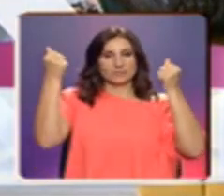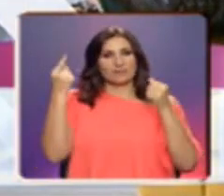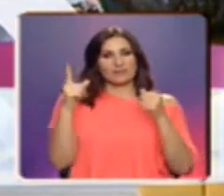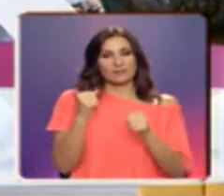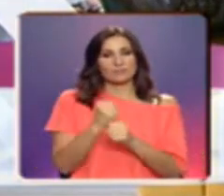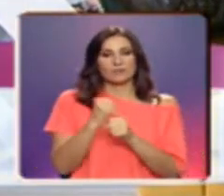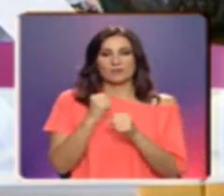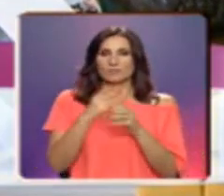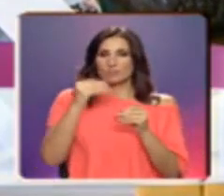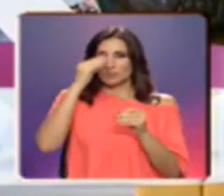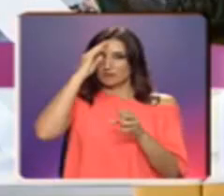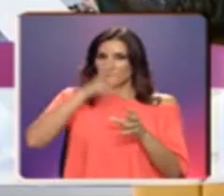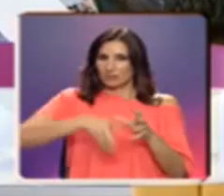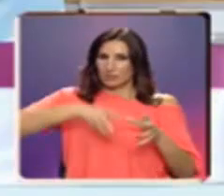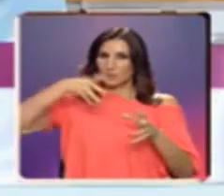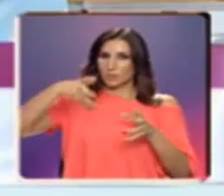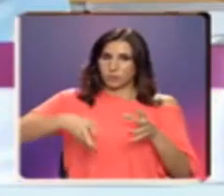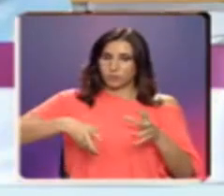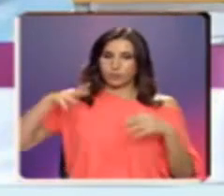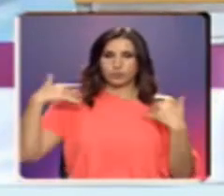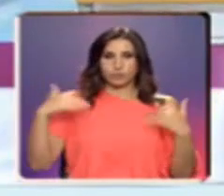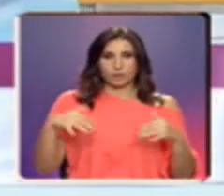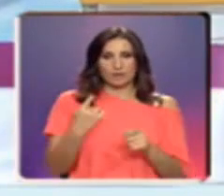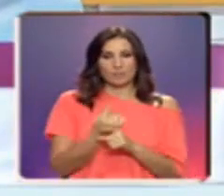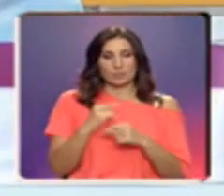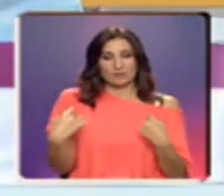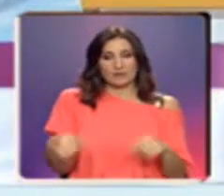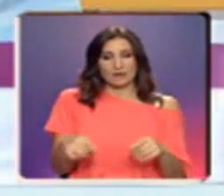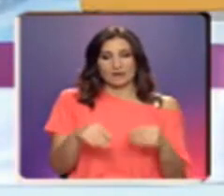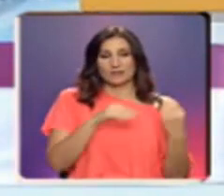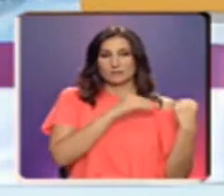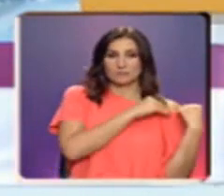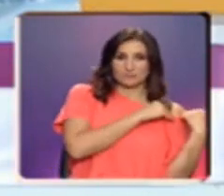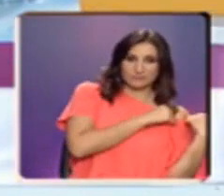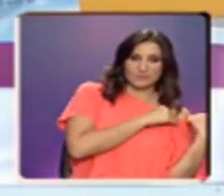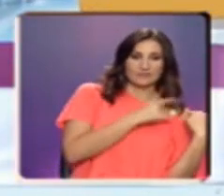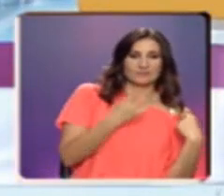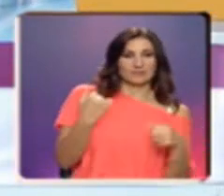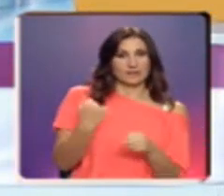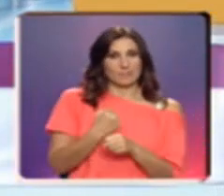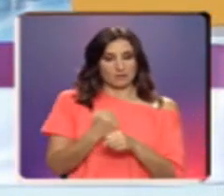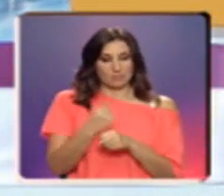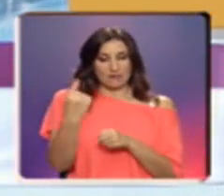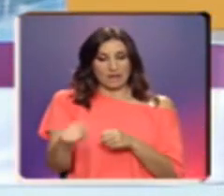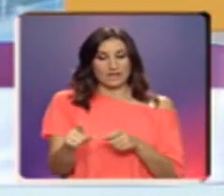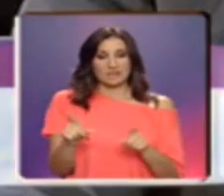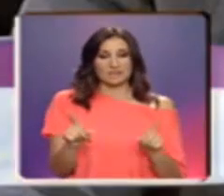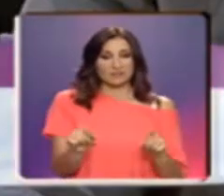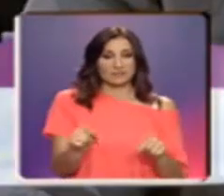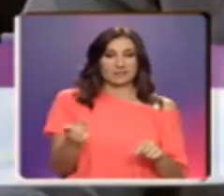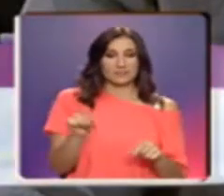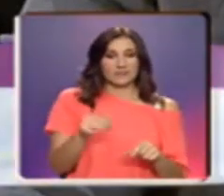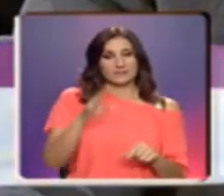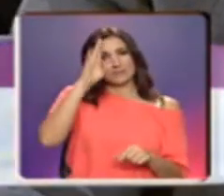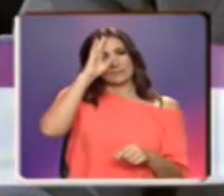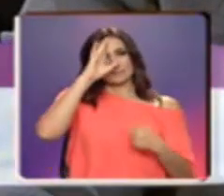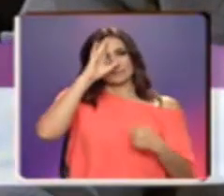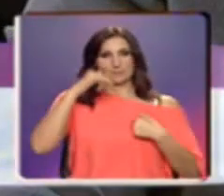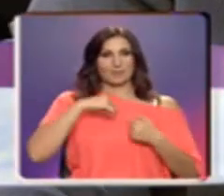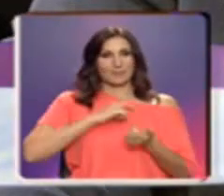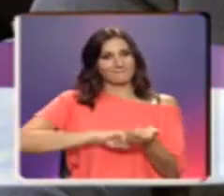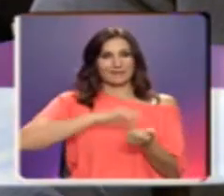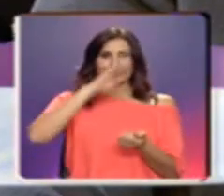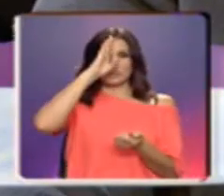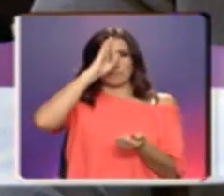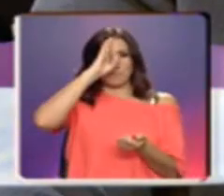tarefa complicadíssima, porque não só há a responsabilidade de ter uma tarefa, como depois há o facto de ser sportinguista, de perceber